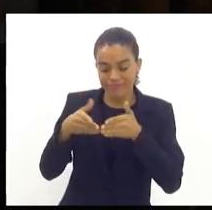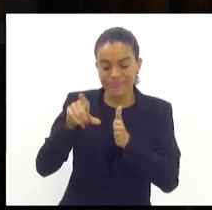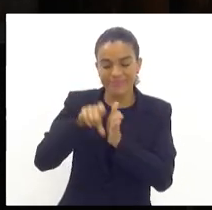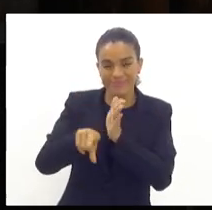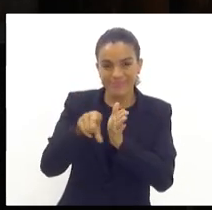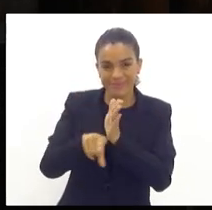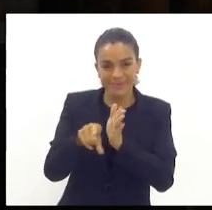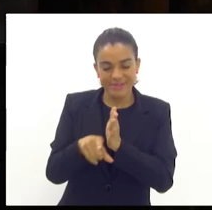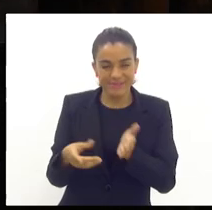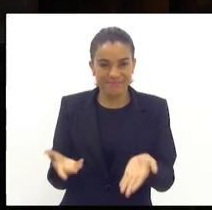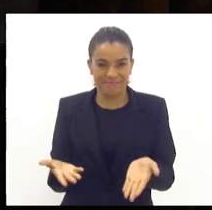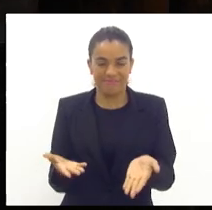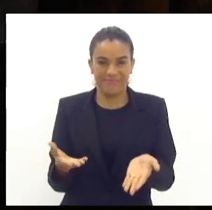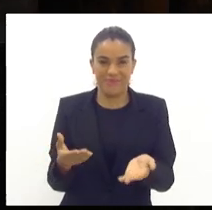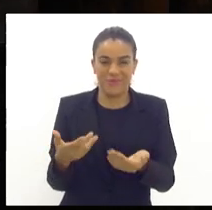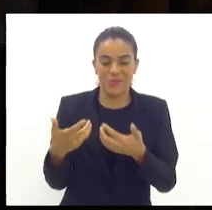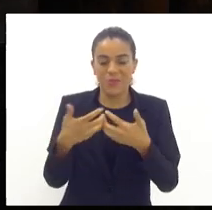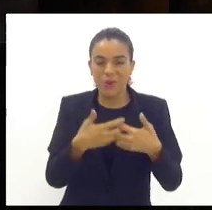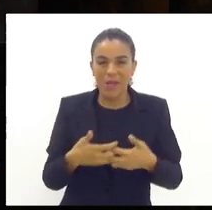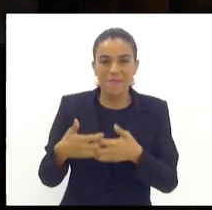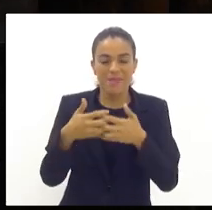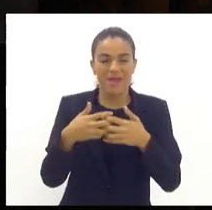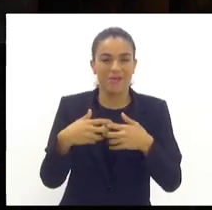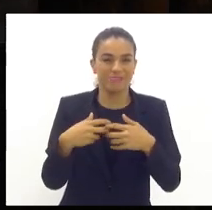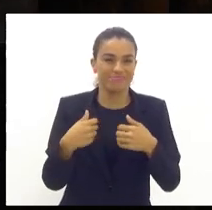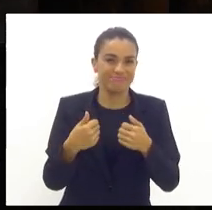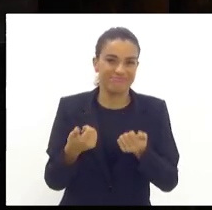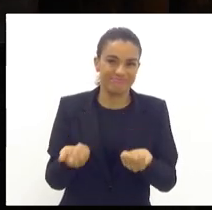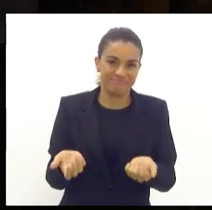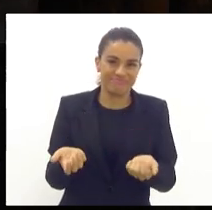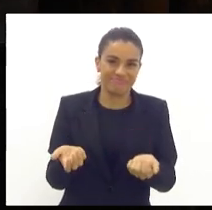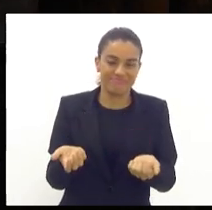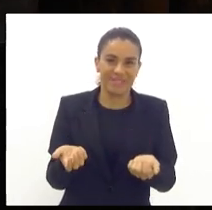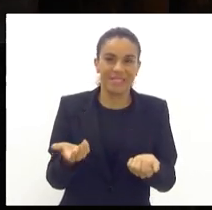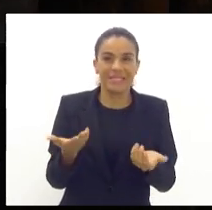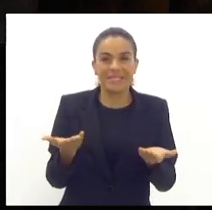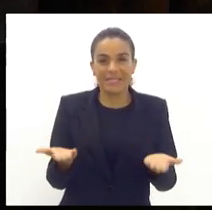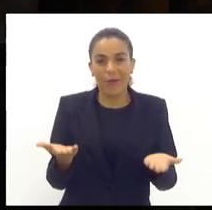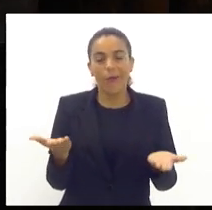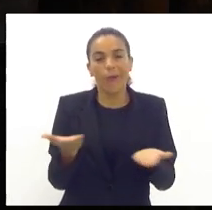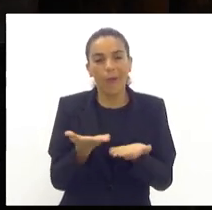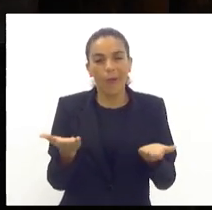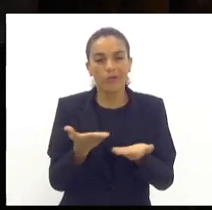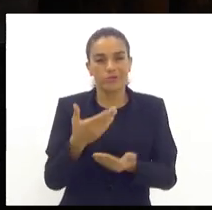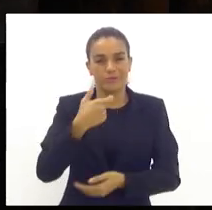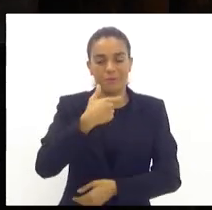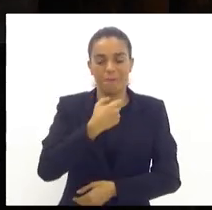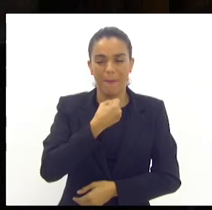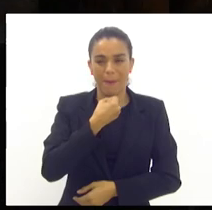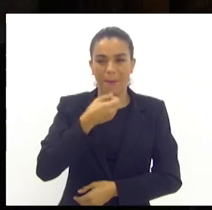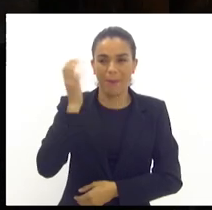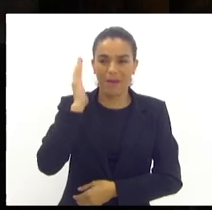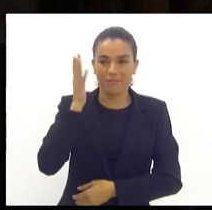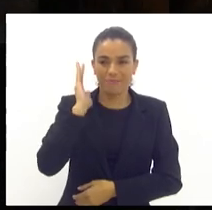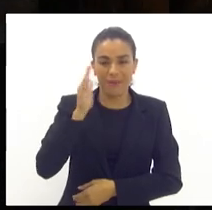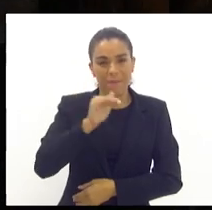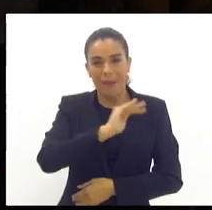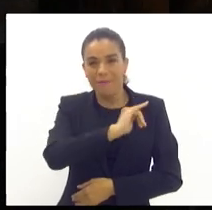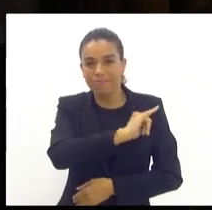elétricos chineses. Pela quinta vez, essa reunião é cancelada. Então, venho aqui hoje a essa tribuna para chamar atenção